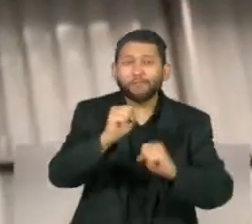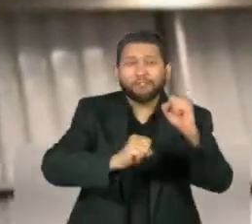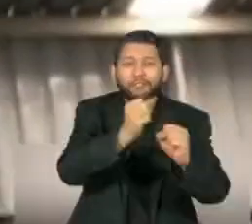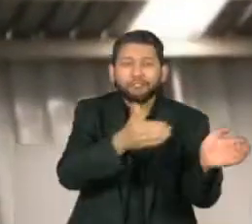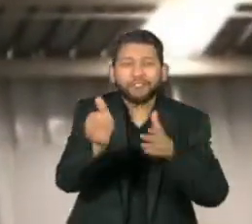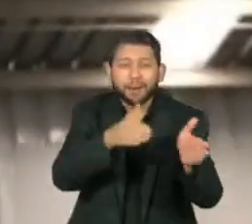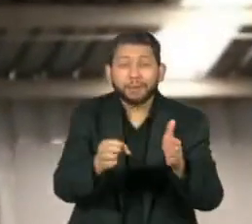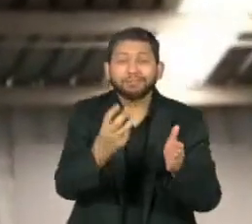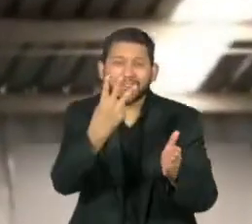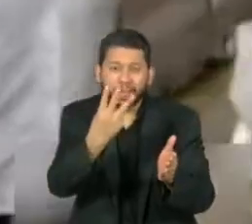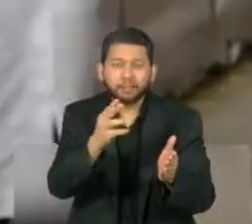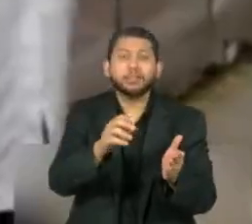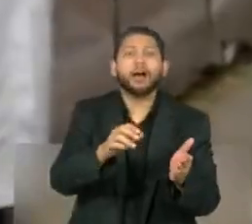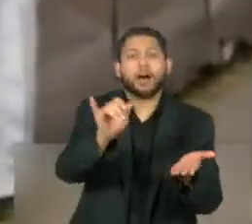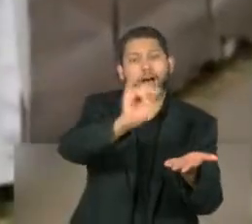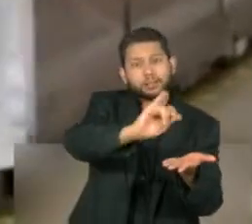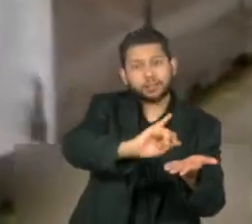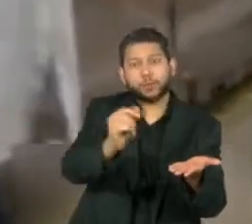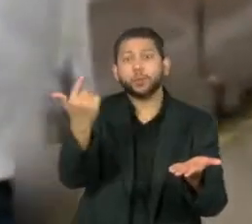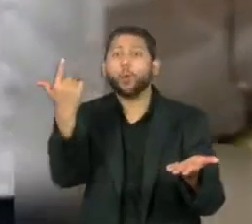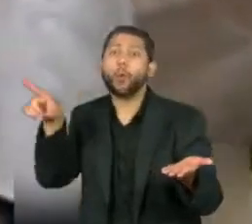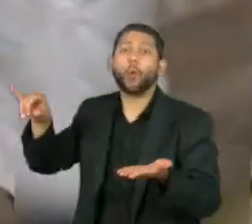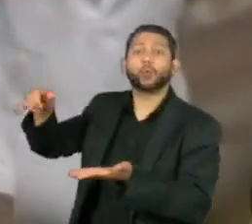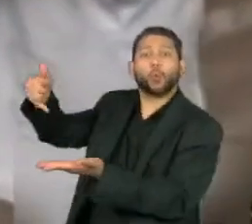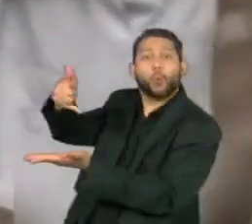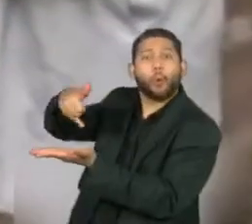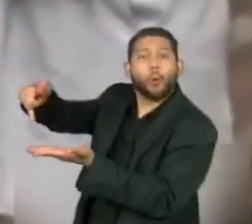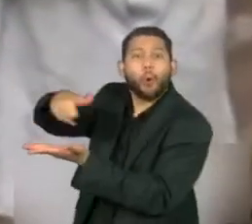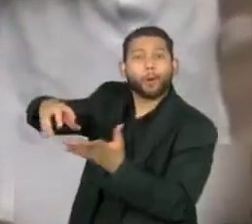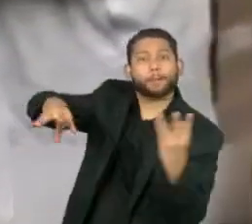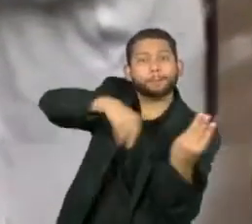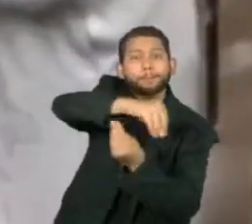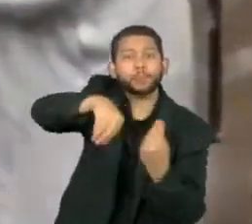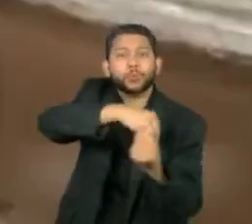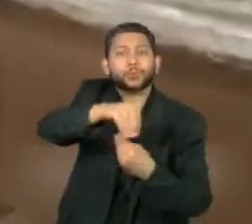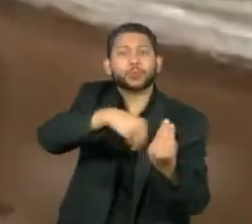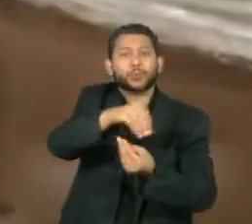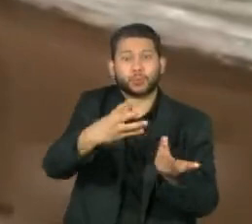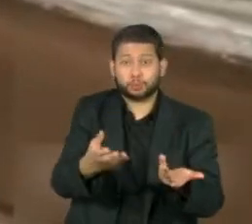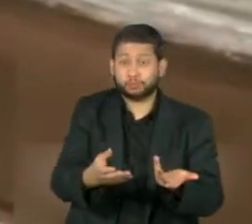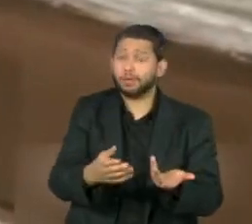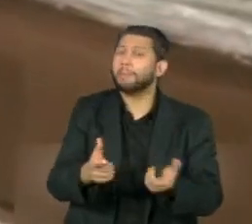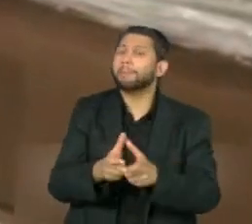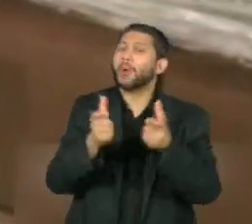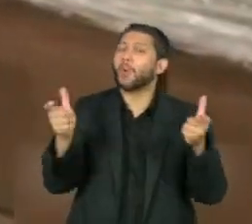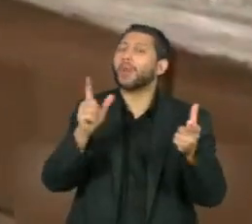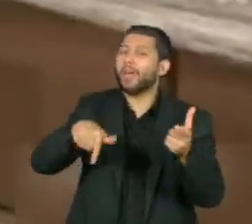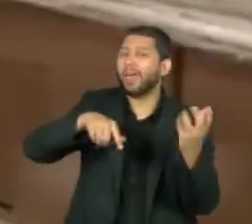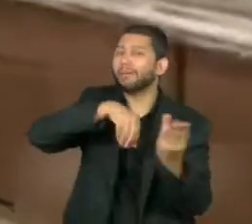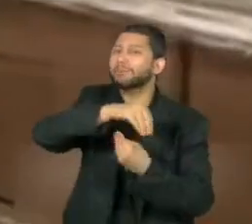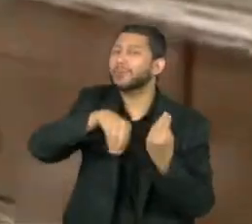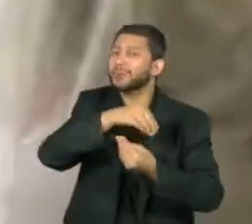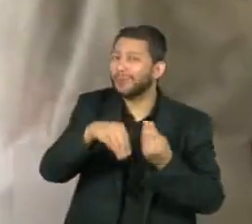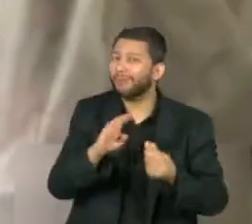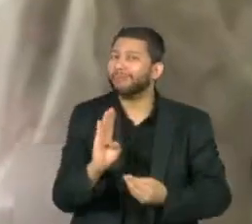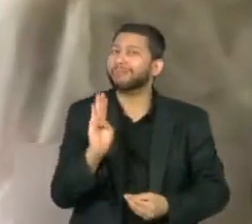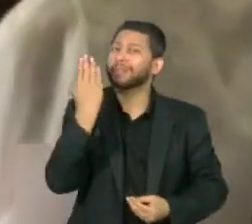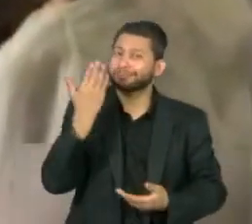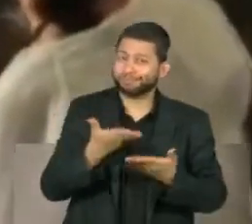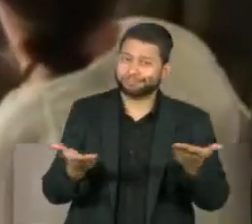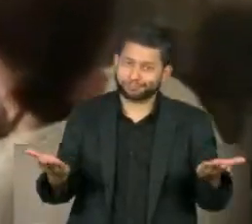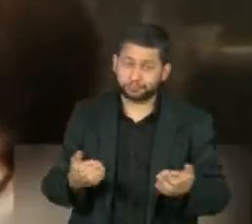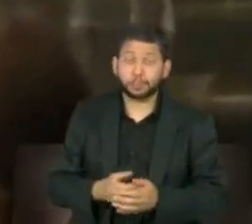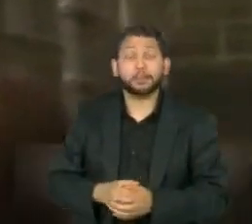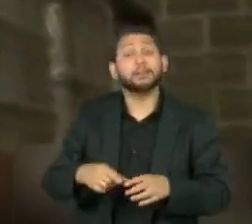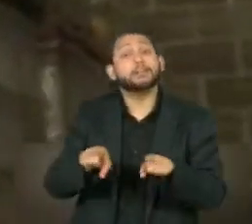que misturavam o azeite a outros óleos de procedência desconhecida, um dos tipos de fraude mais comuns do produto, assim